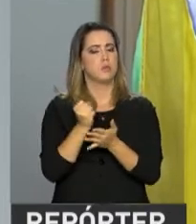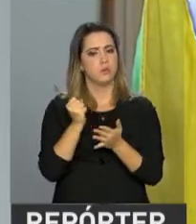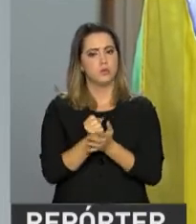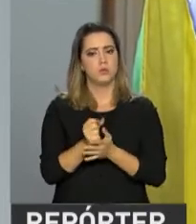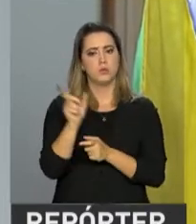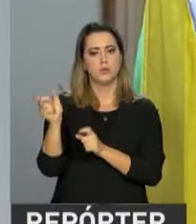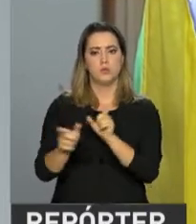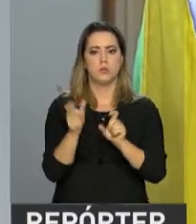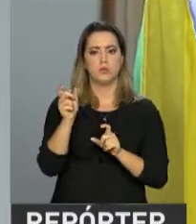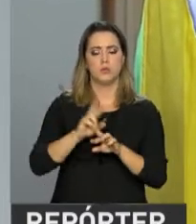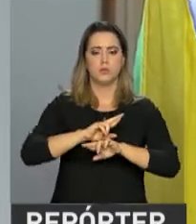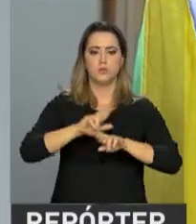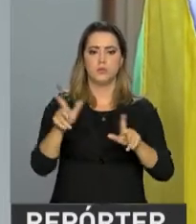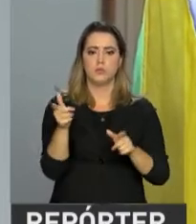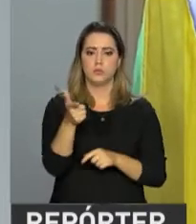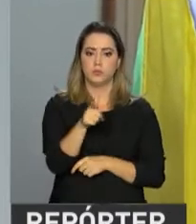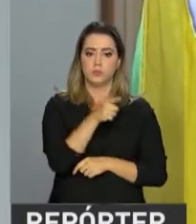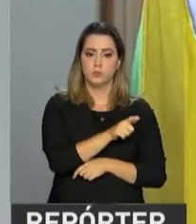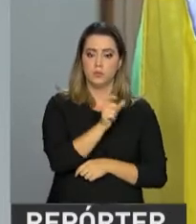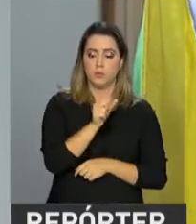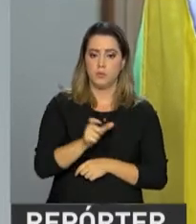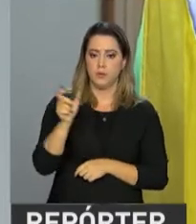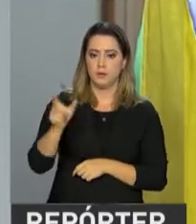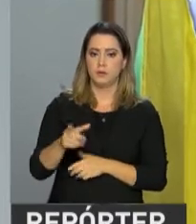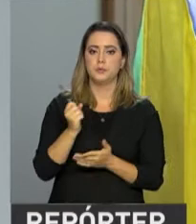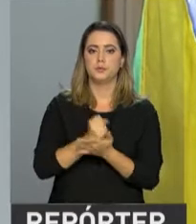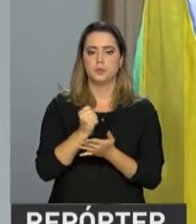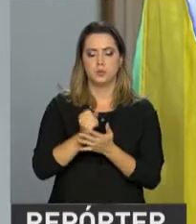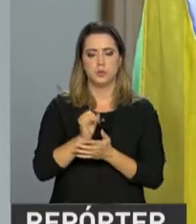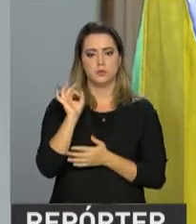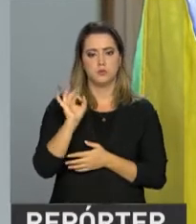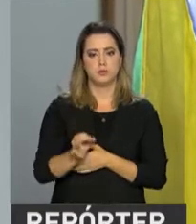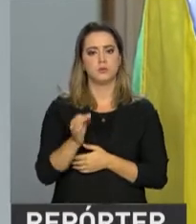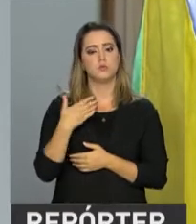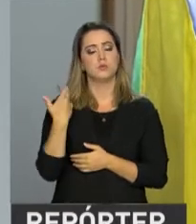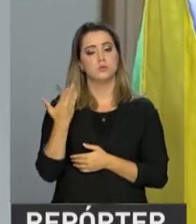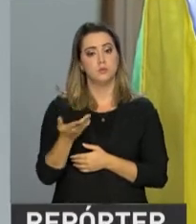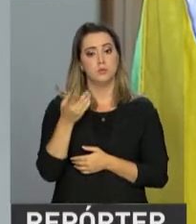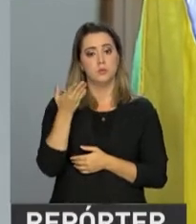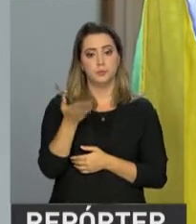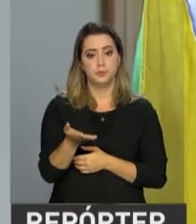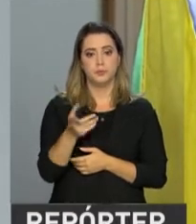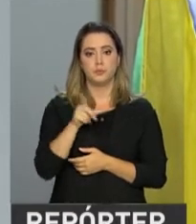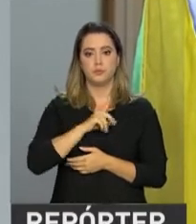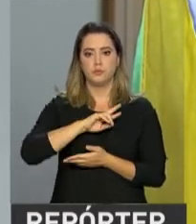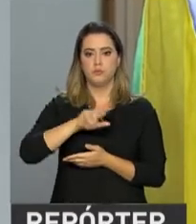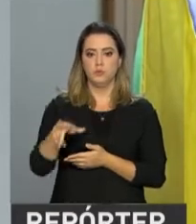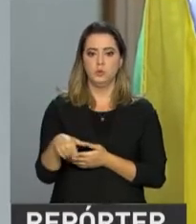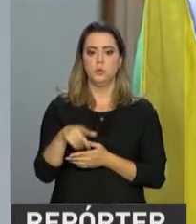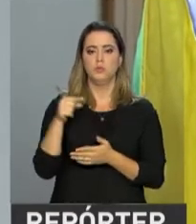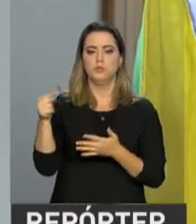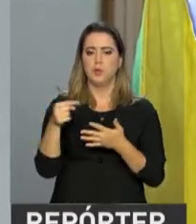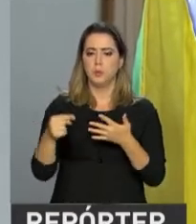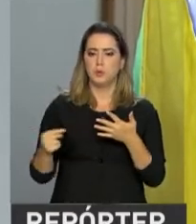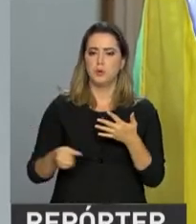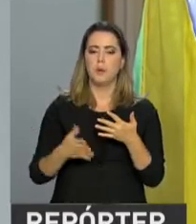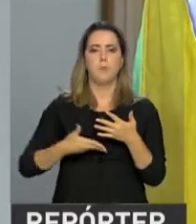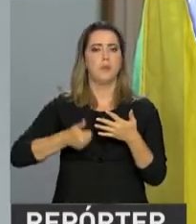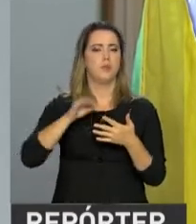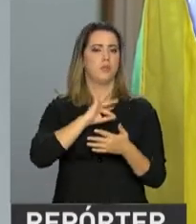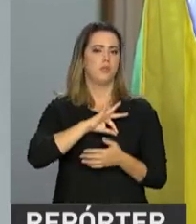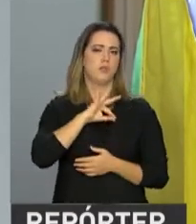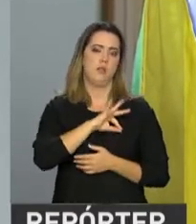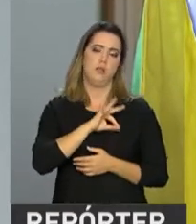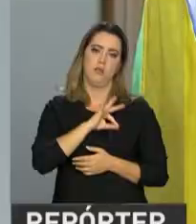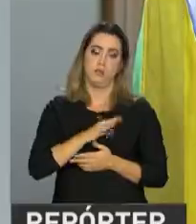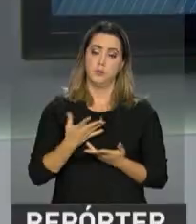é sempre outras é fornecedores formalizados então ele tem toda uma possibilidade de aumentar sua renda aumentar